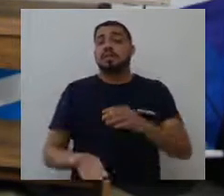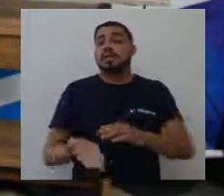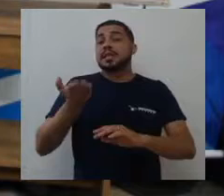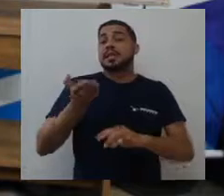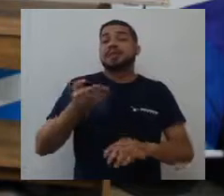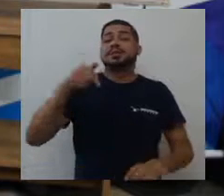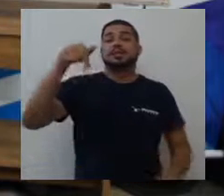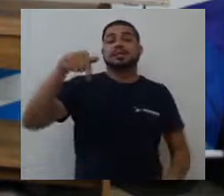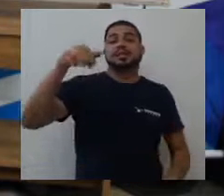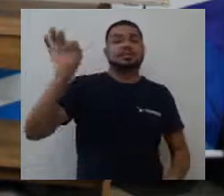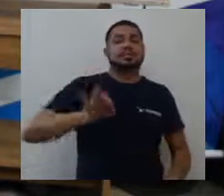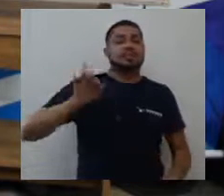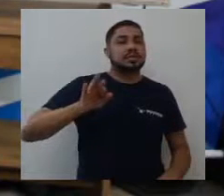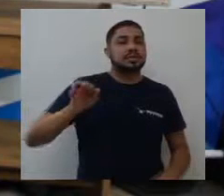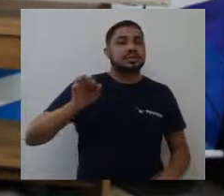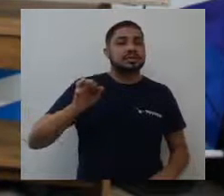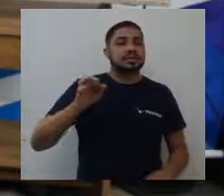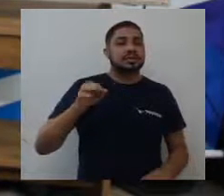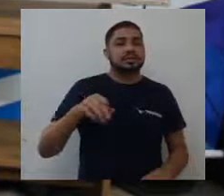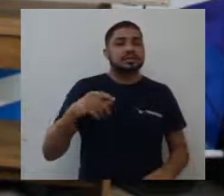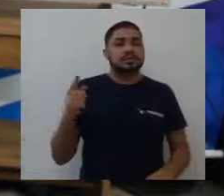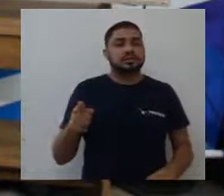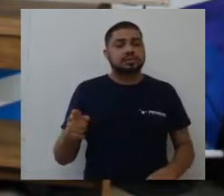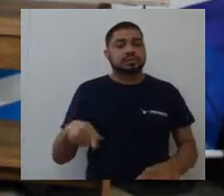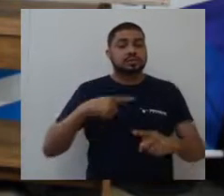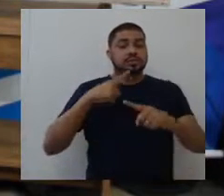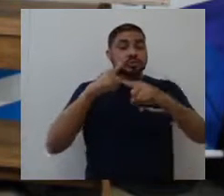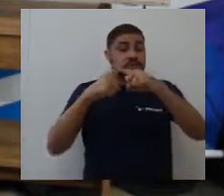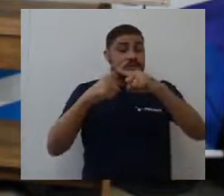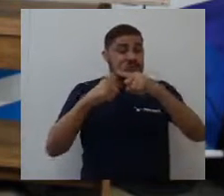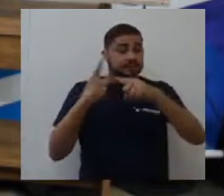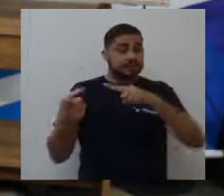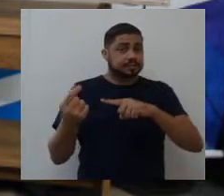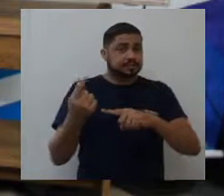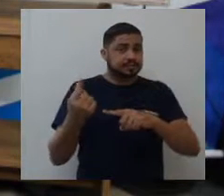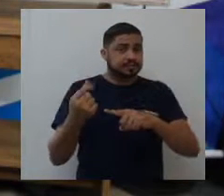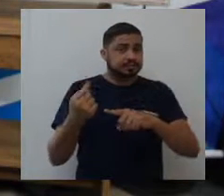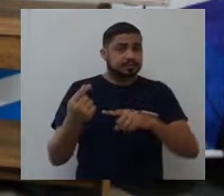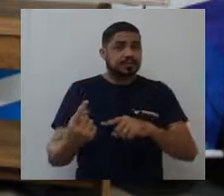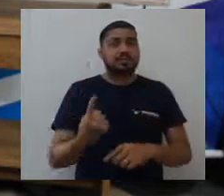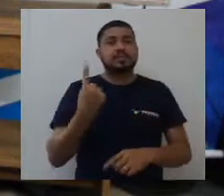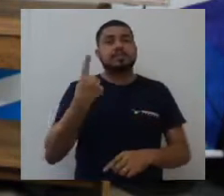o que tu faz? Aumento, acréscimo. Tu multiplica esse preço por